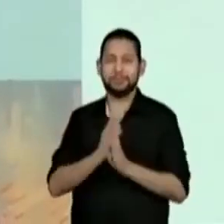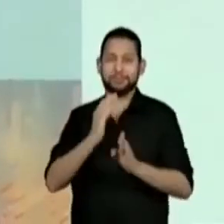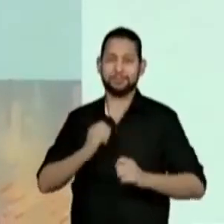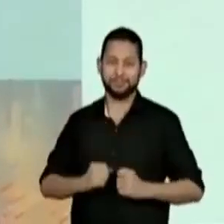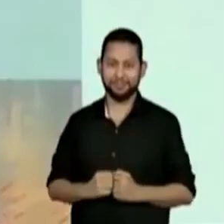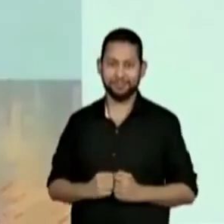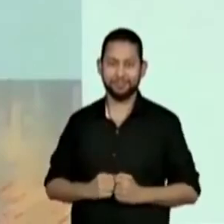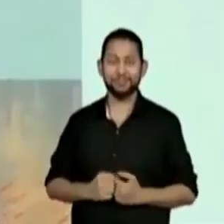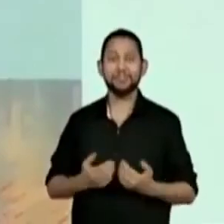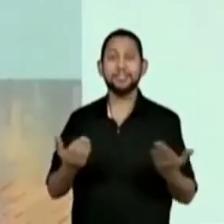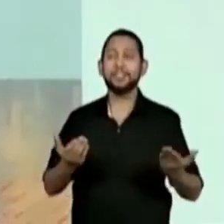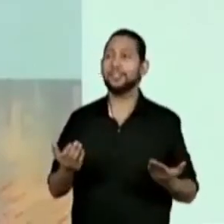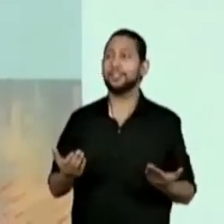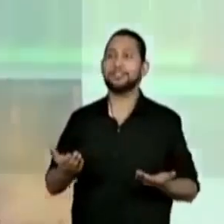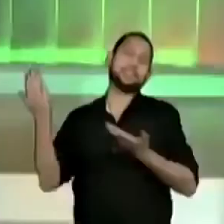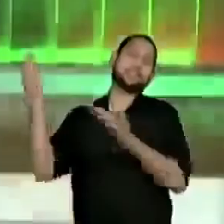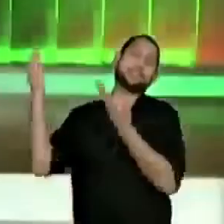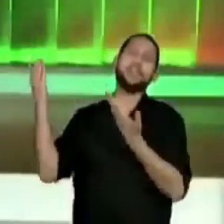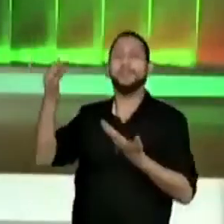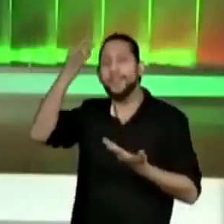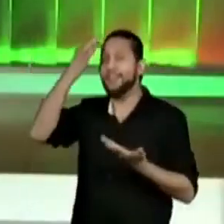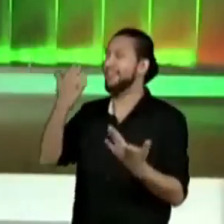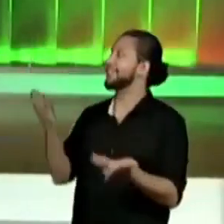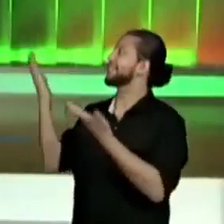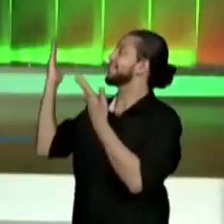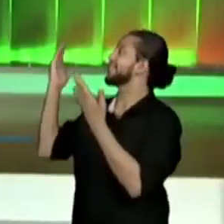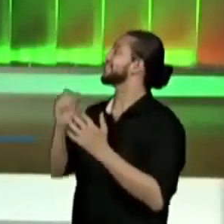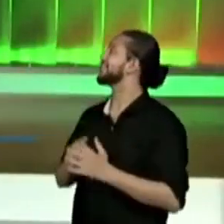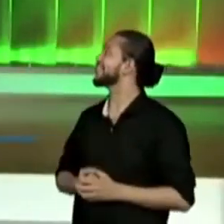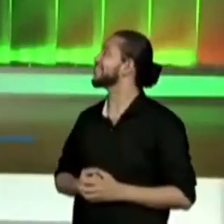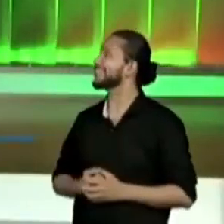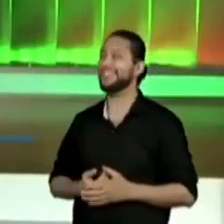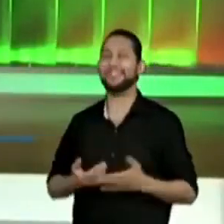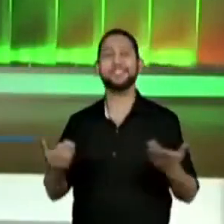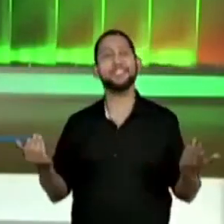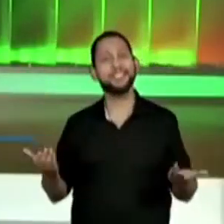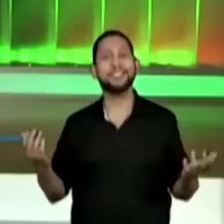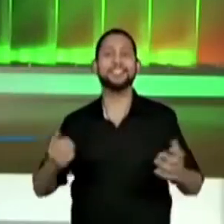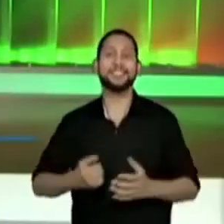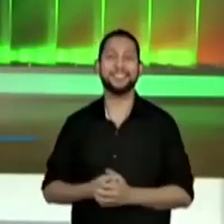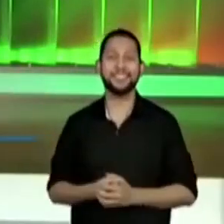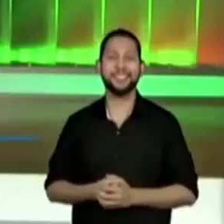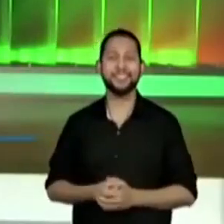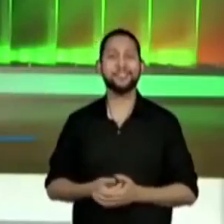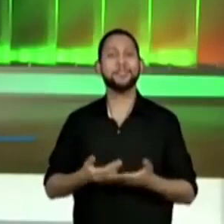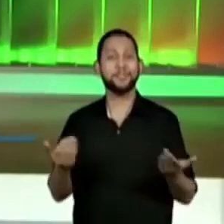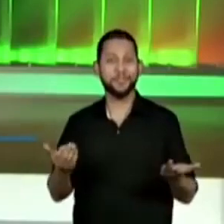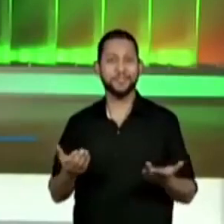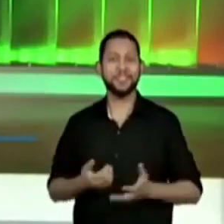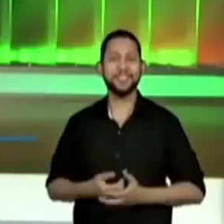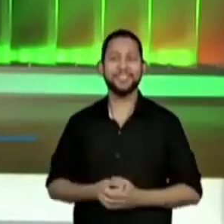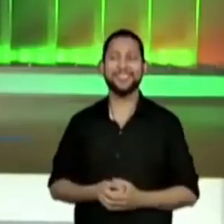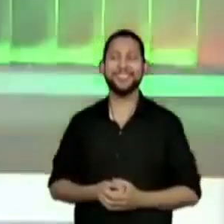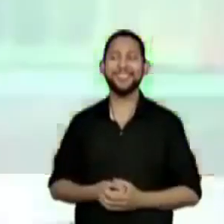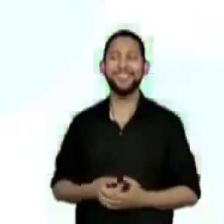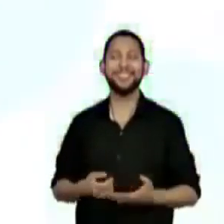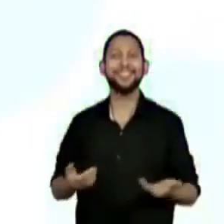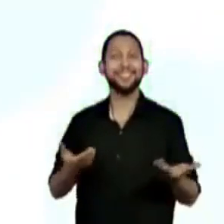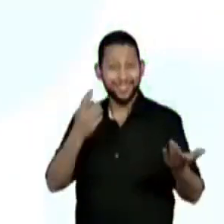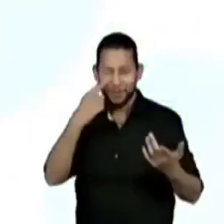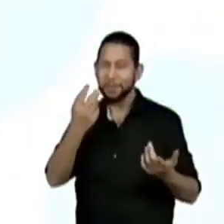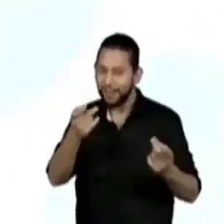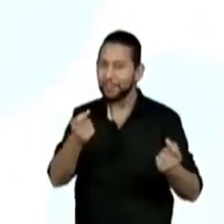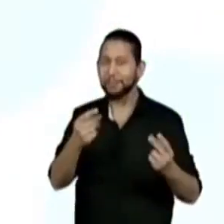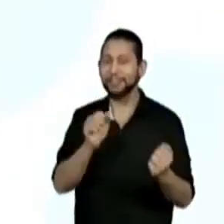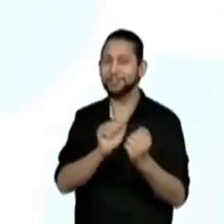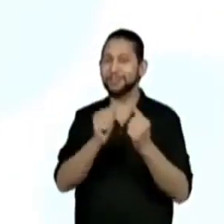oráculo para de dar dica oráculo vamos fazer a conta Poxa hein vamos lá hein vamos lá junto comigo